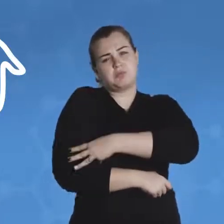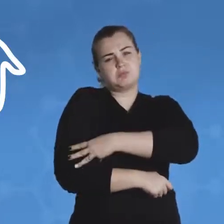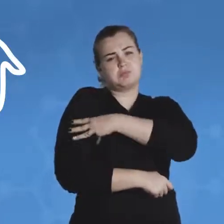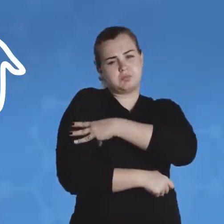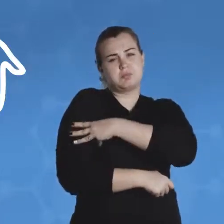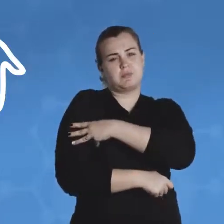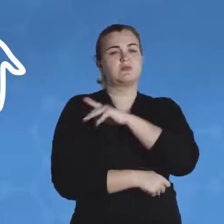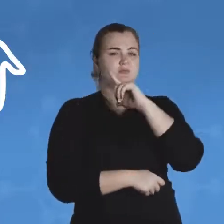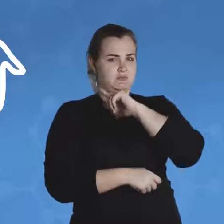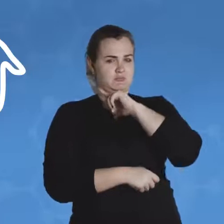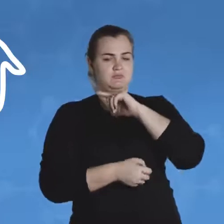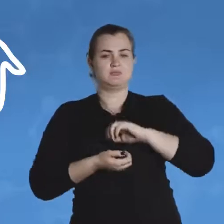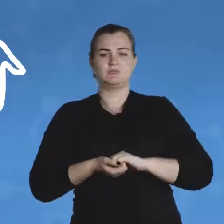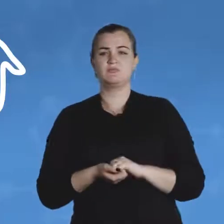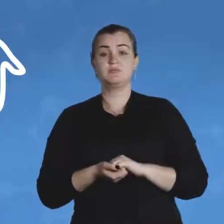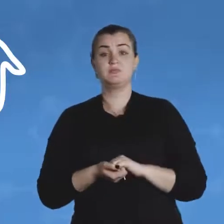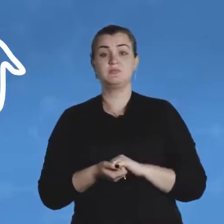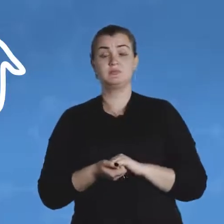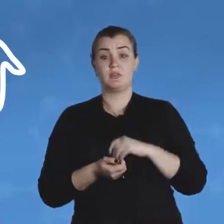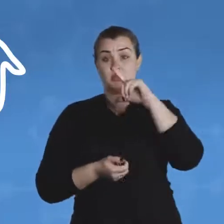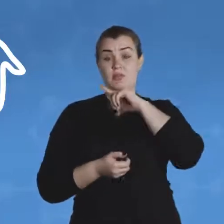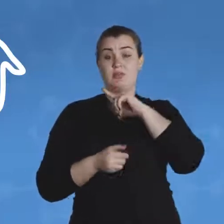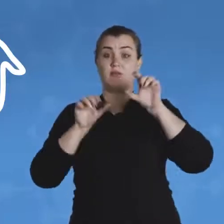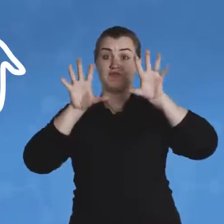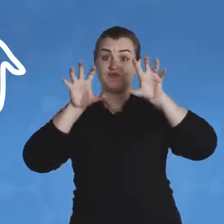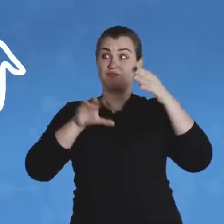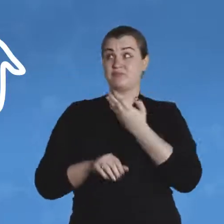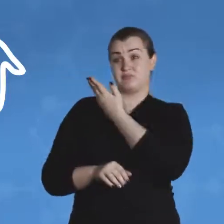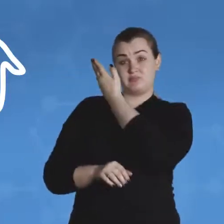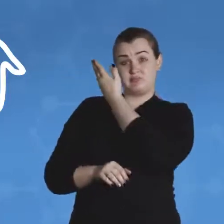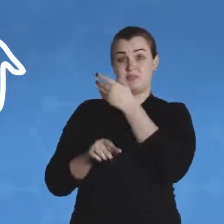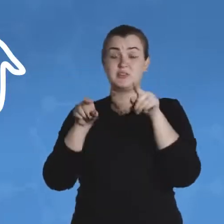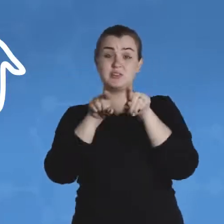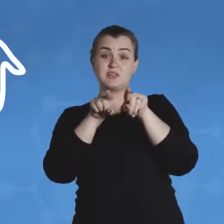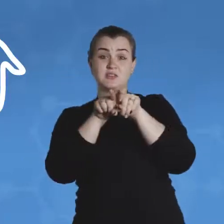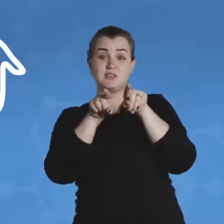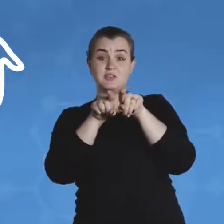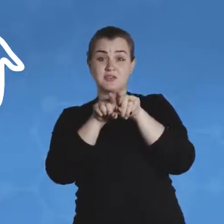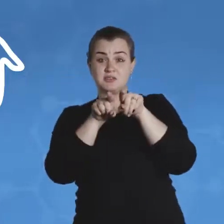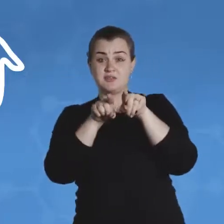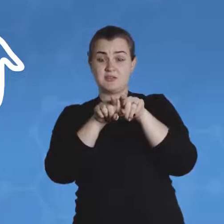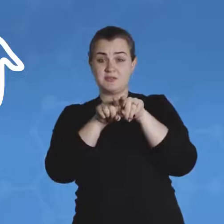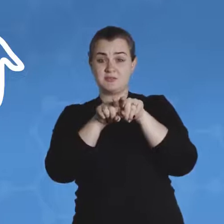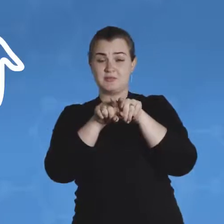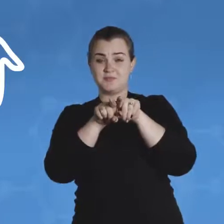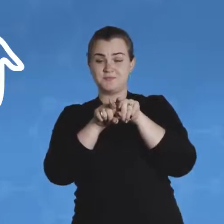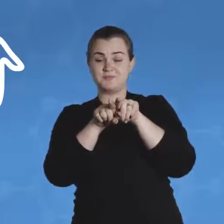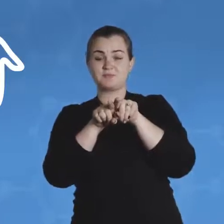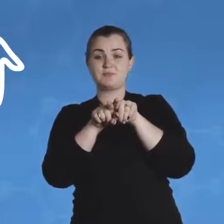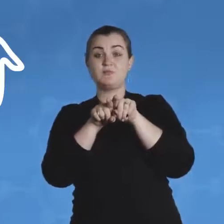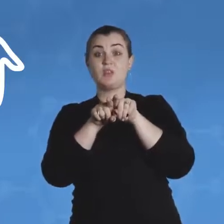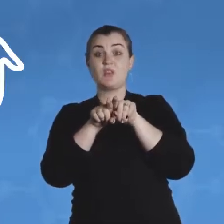dedos acima do cotovelo. Nas nádegas, na região superior externa. A região anterior e